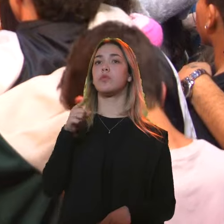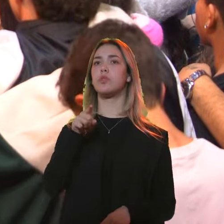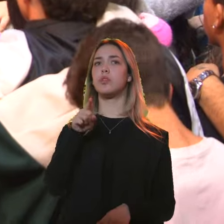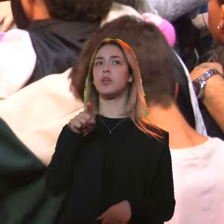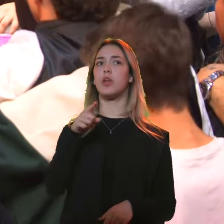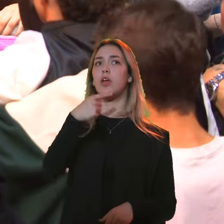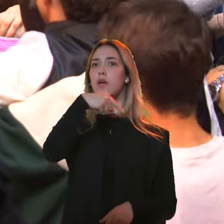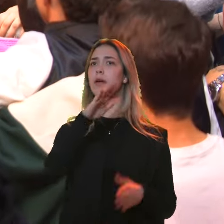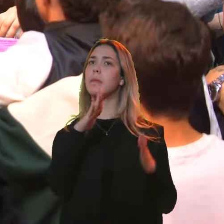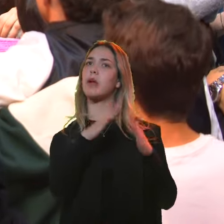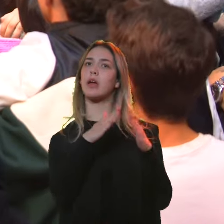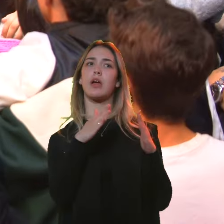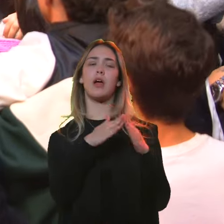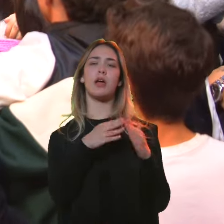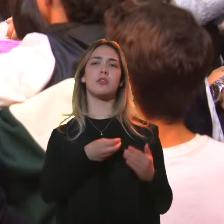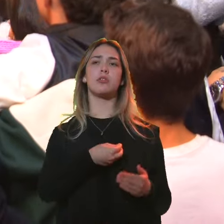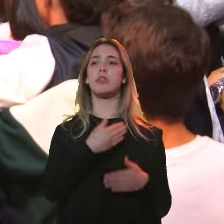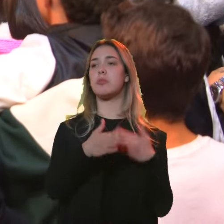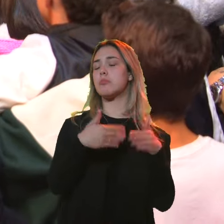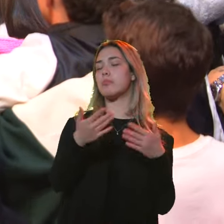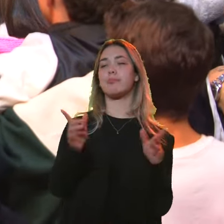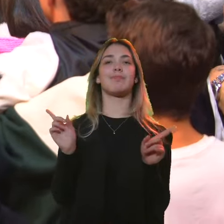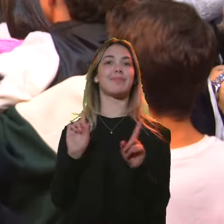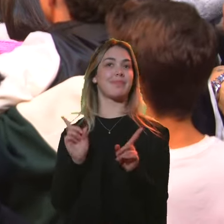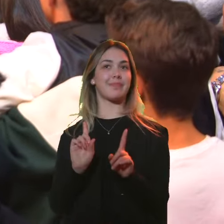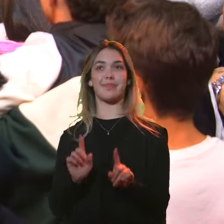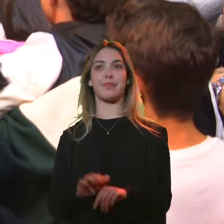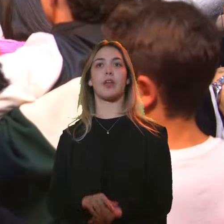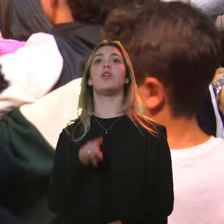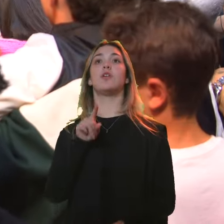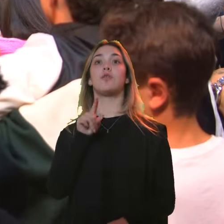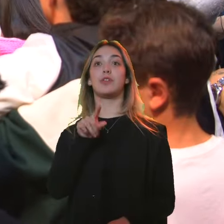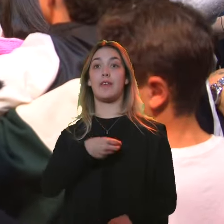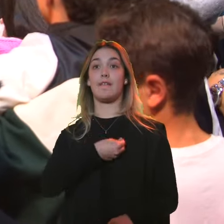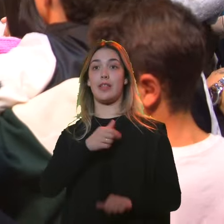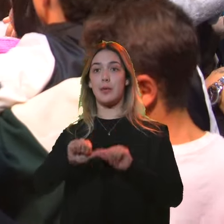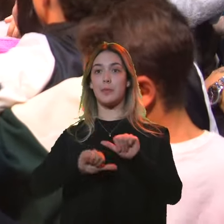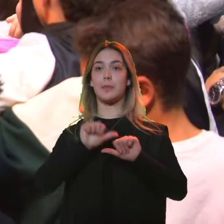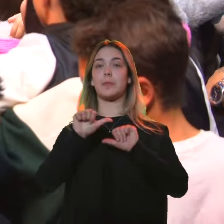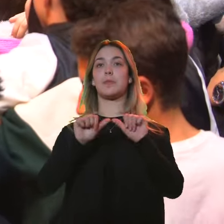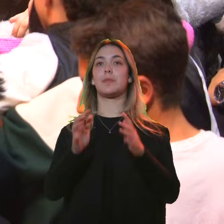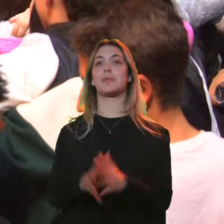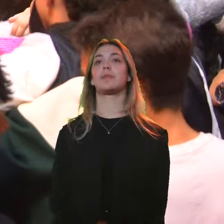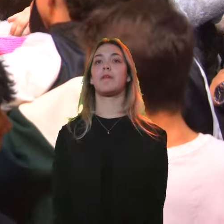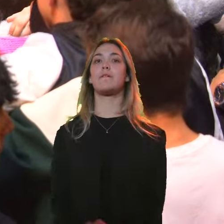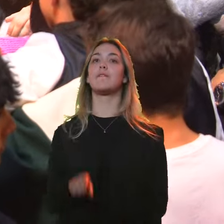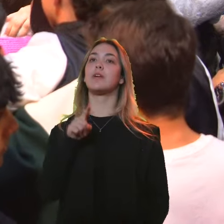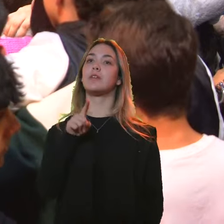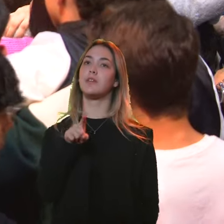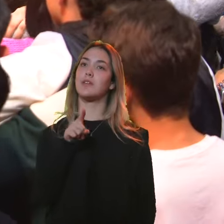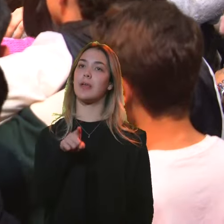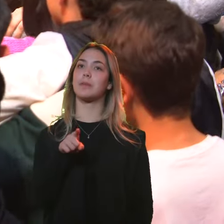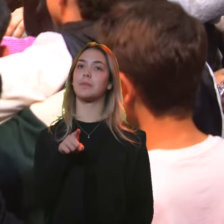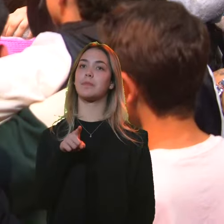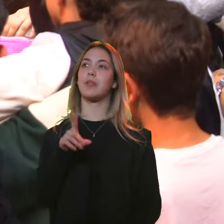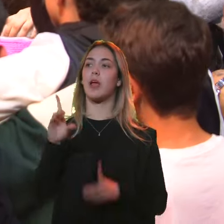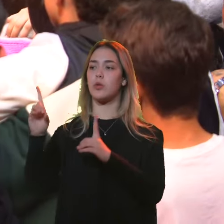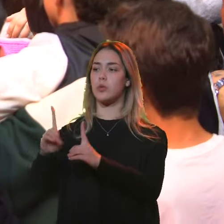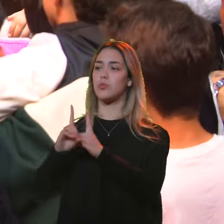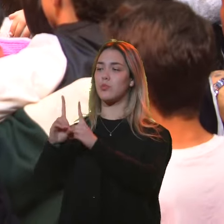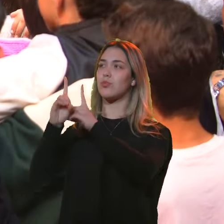certo, segue a vida. Não. Você vai ter que mudar de vida. Você vai ter que seguir Jesus,